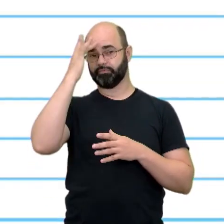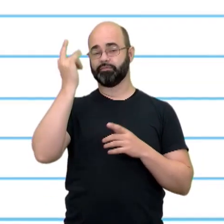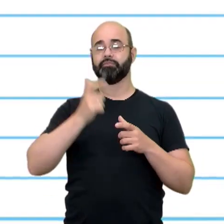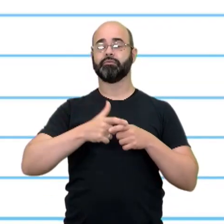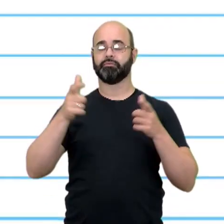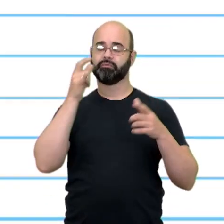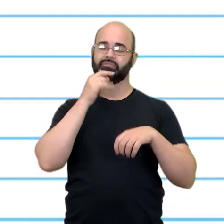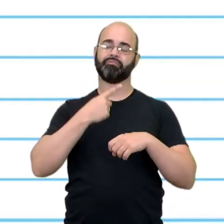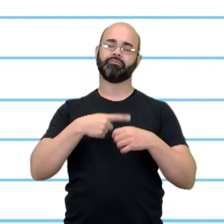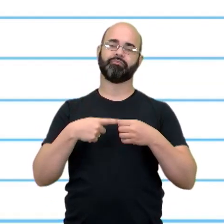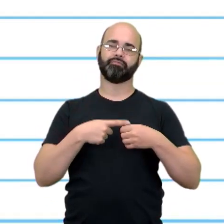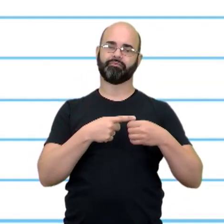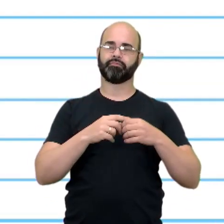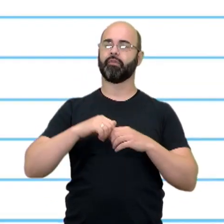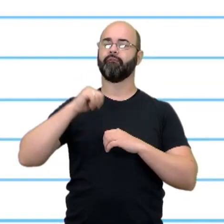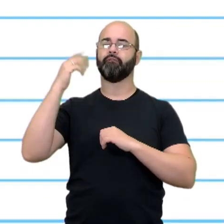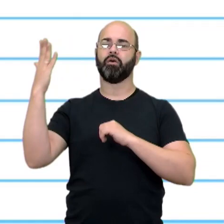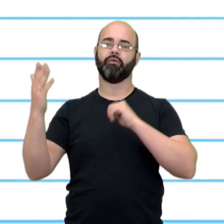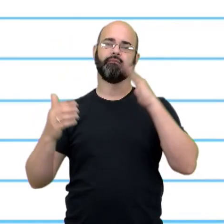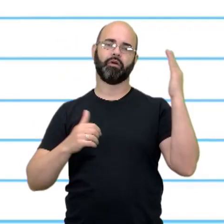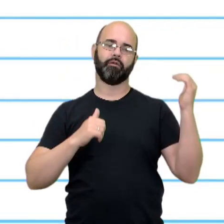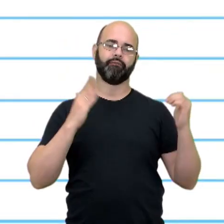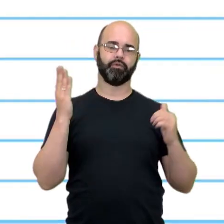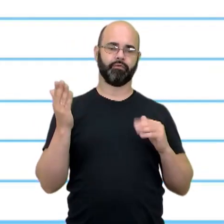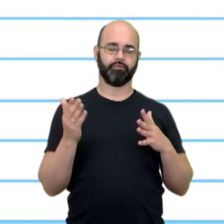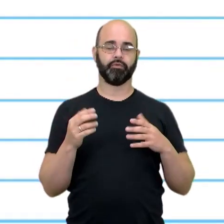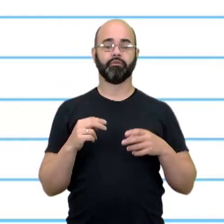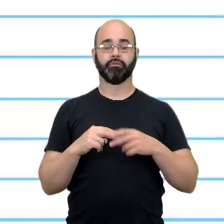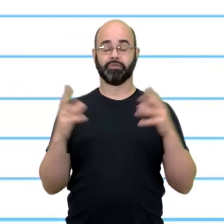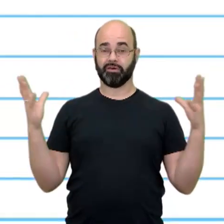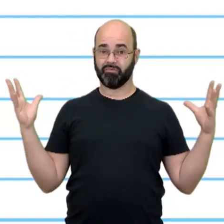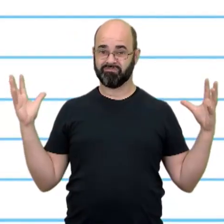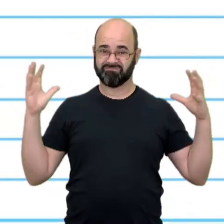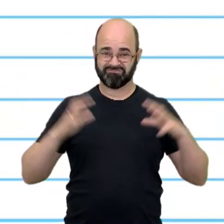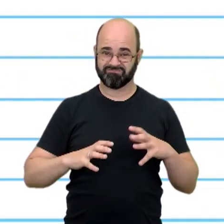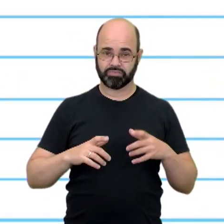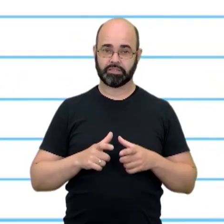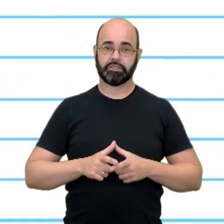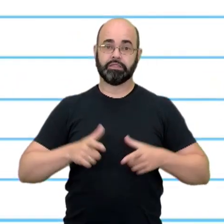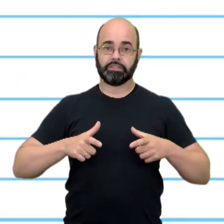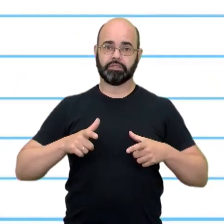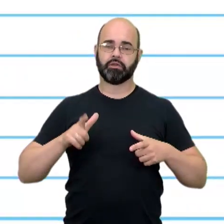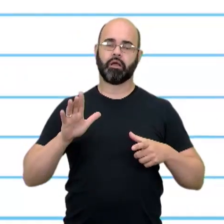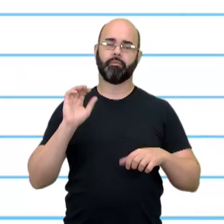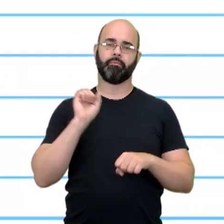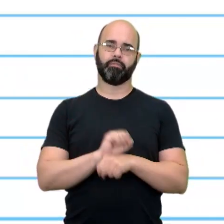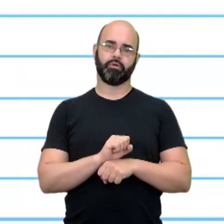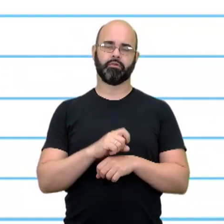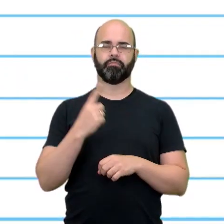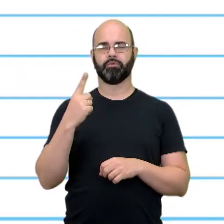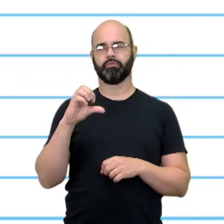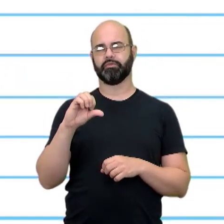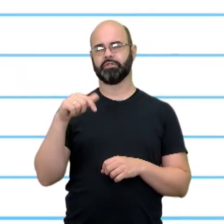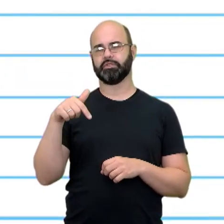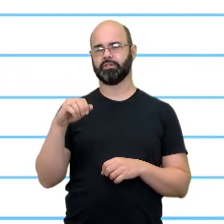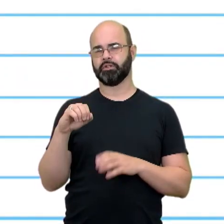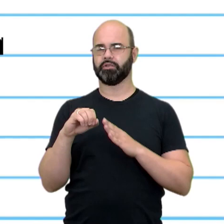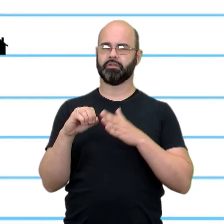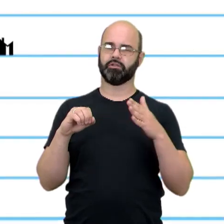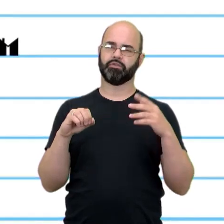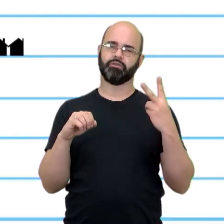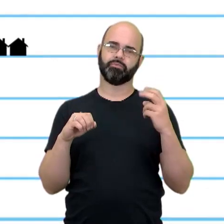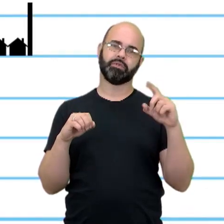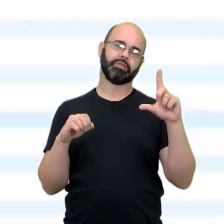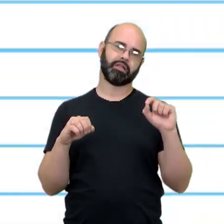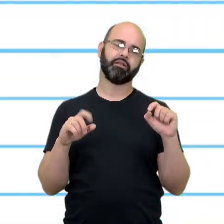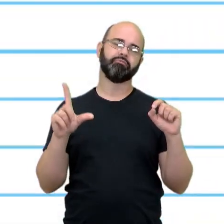do interior. Assim, quase todas as grandes aglomerações diminuíram o ritmo de crescimento entre as décadas de 1970 e